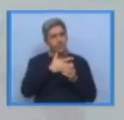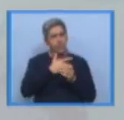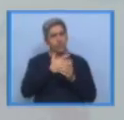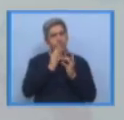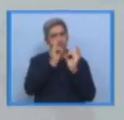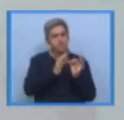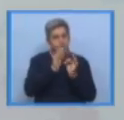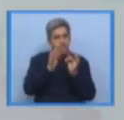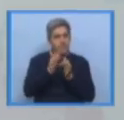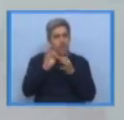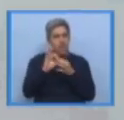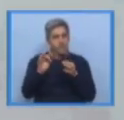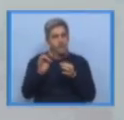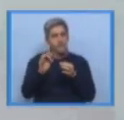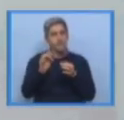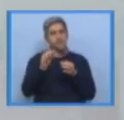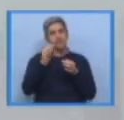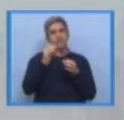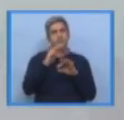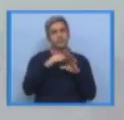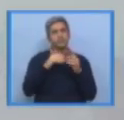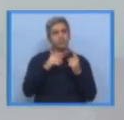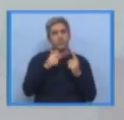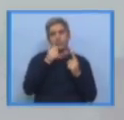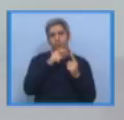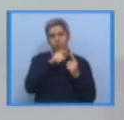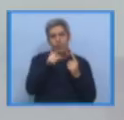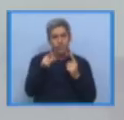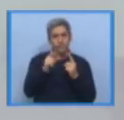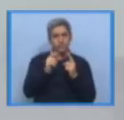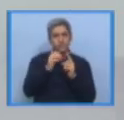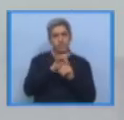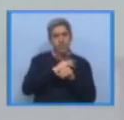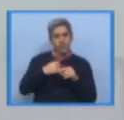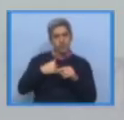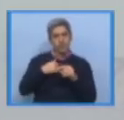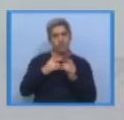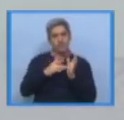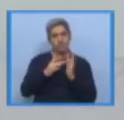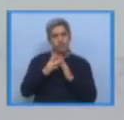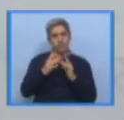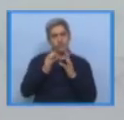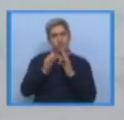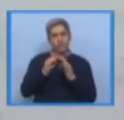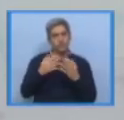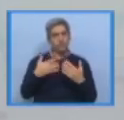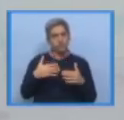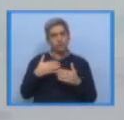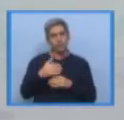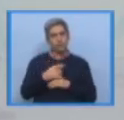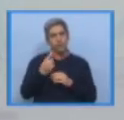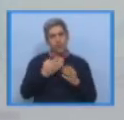ao próximo, este fazer-se um com aquele que sofre, para o médico cristão, é